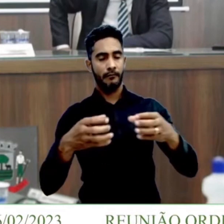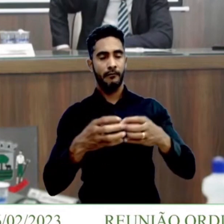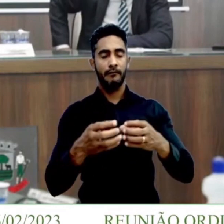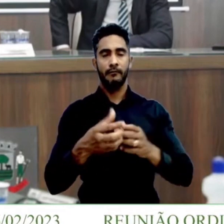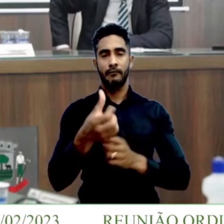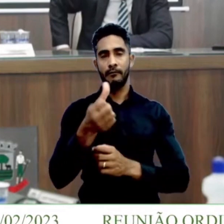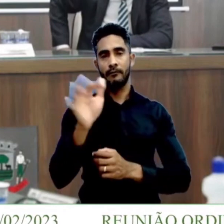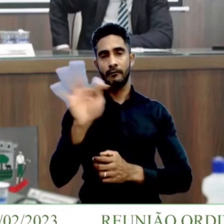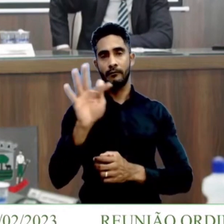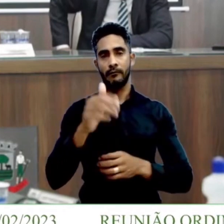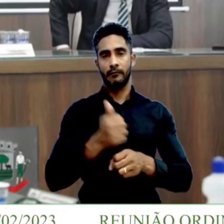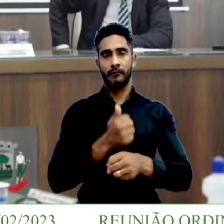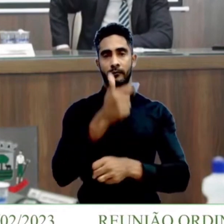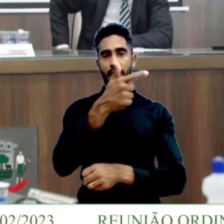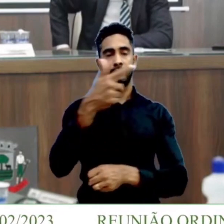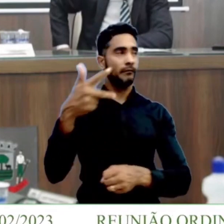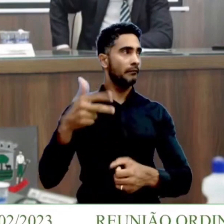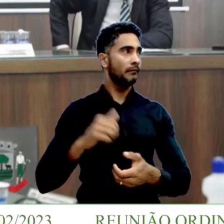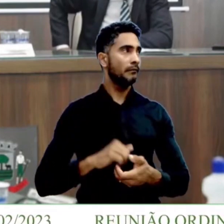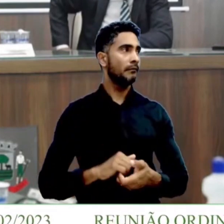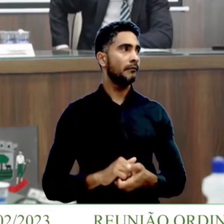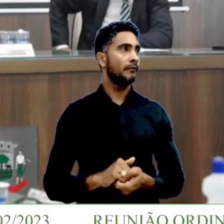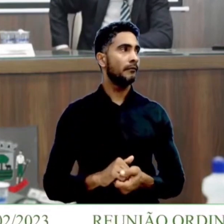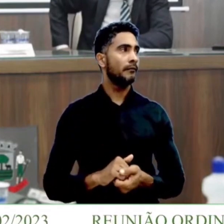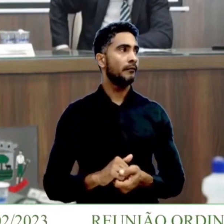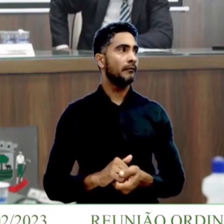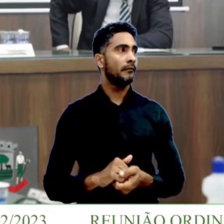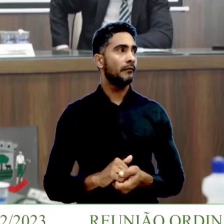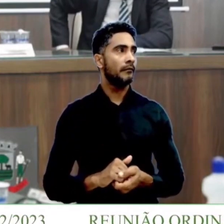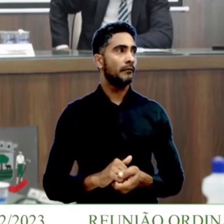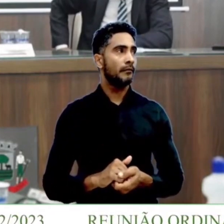Sessões, 6 de fevereiro de 2023.